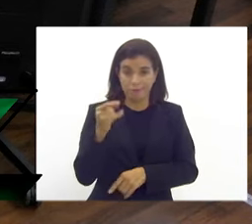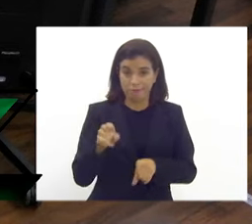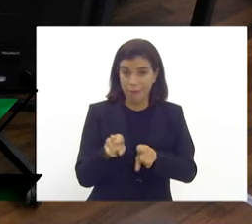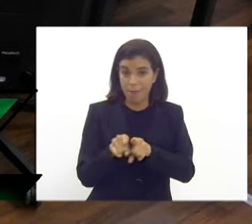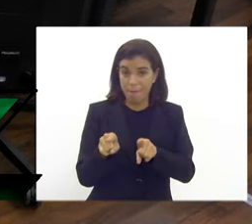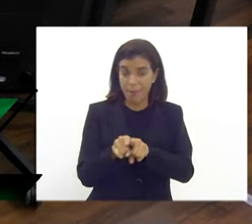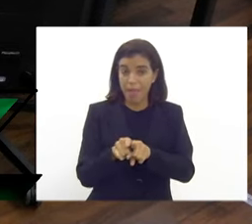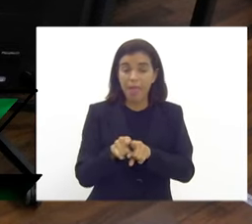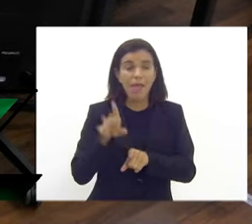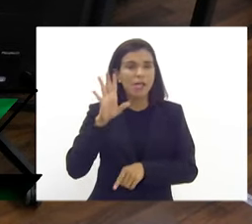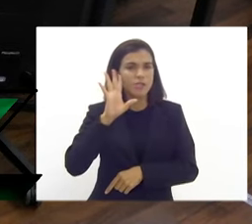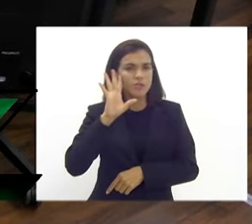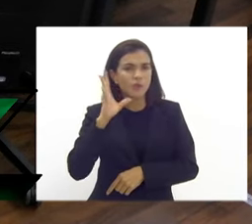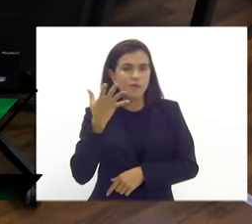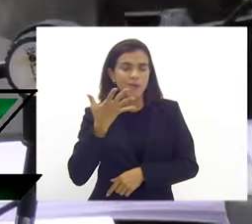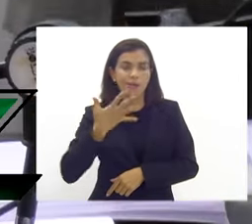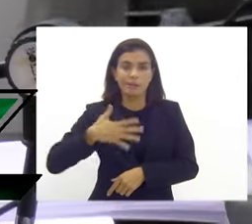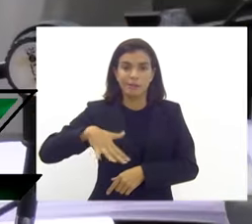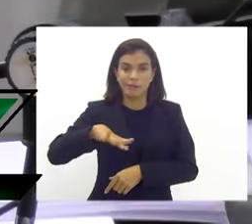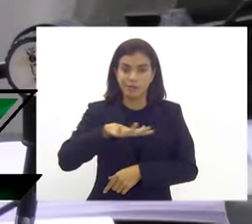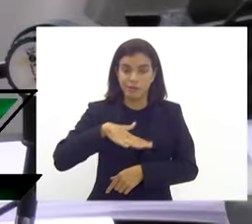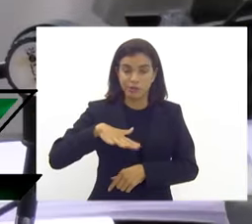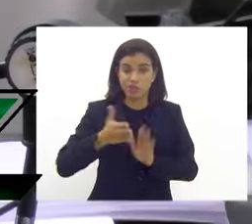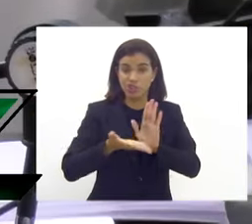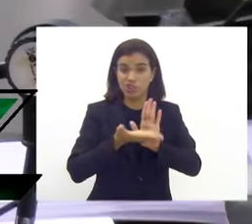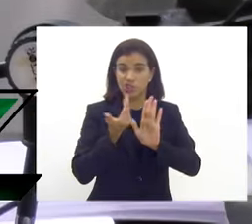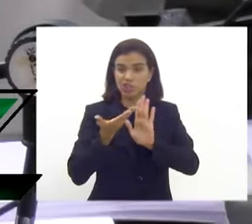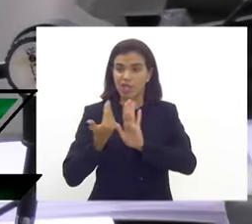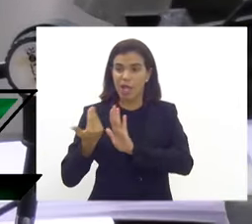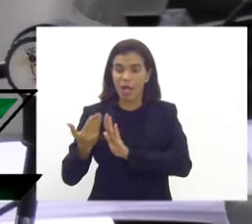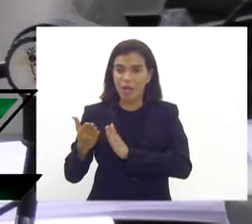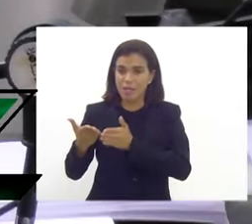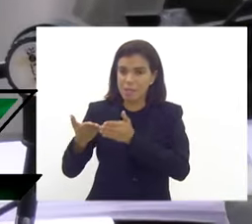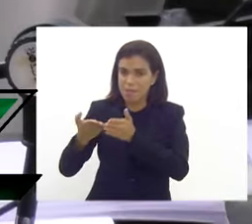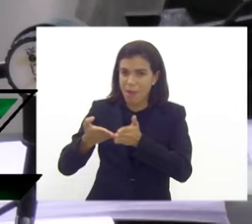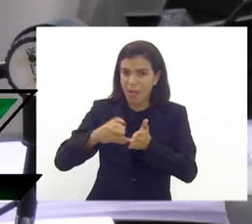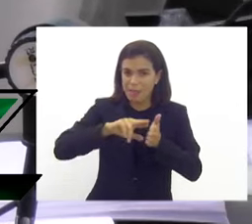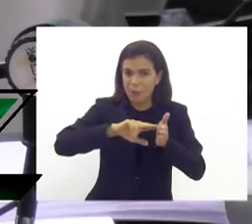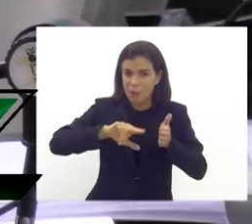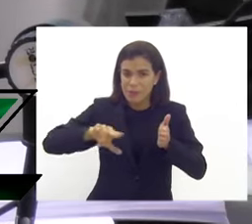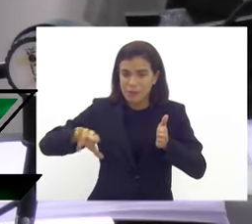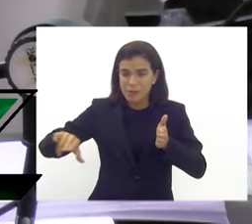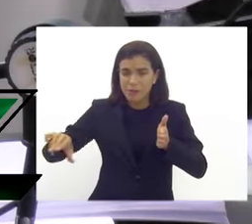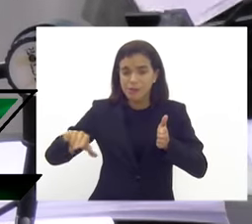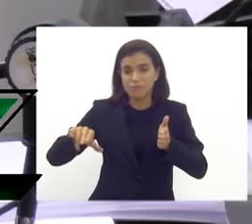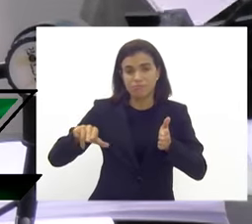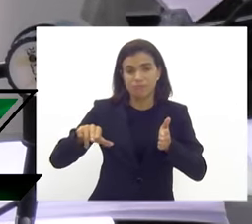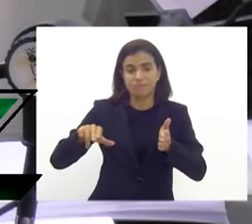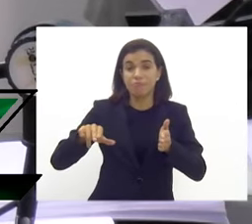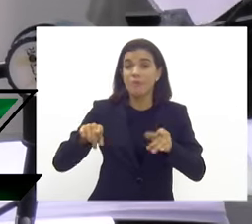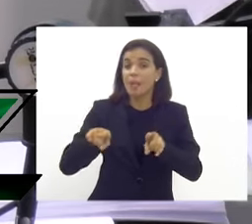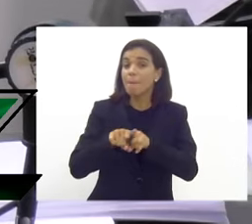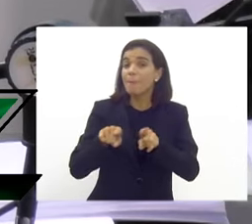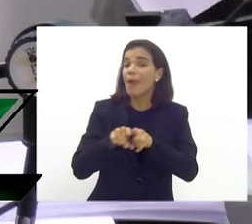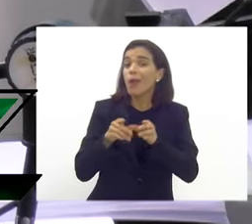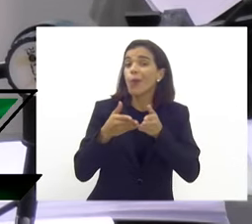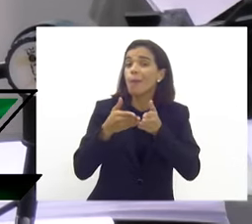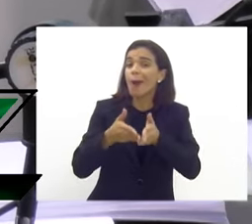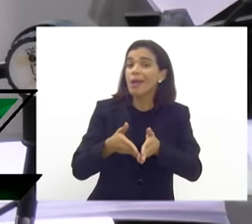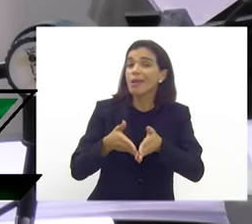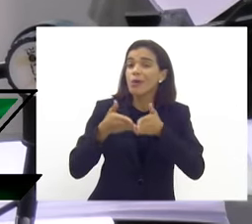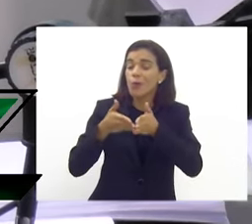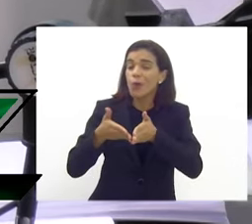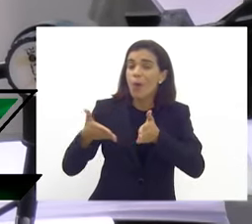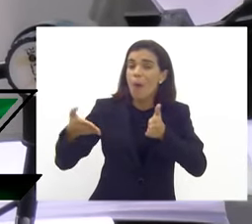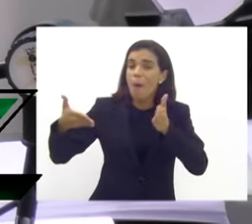luz nesse problema segundo retirar essas embarcações e terceiro resolver o problema do navio que bateu contra a Ponte